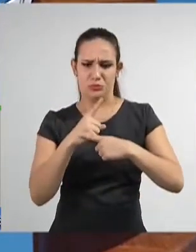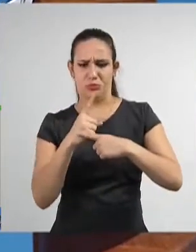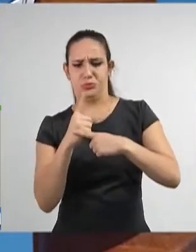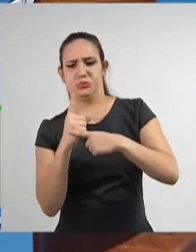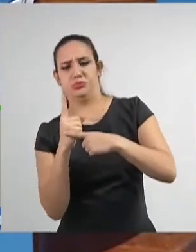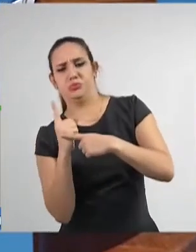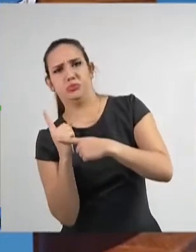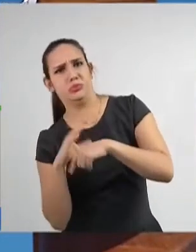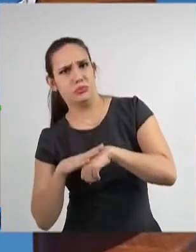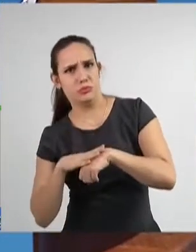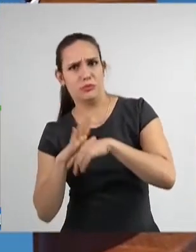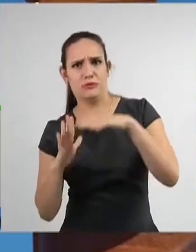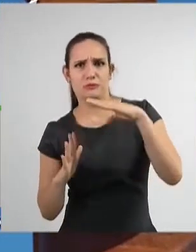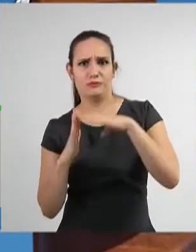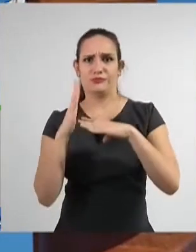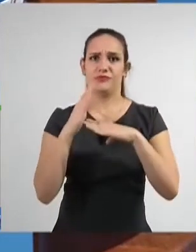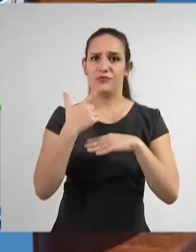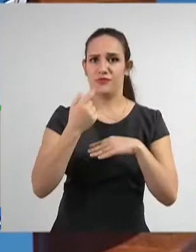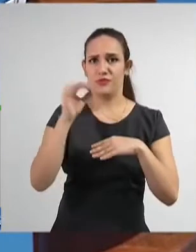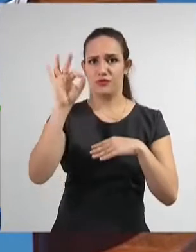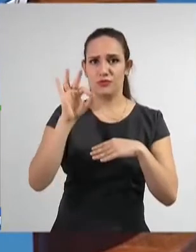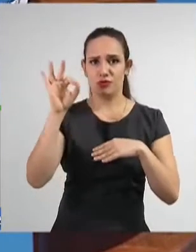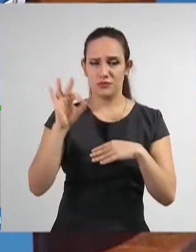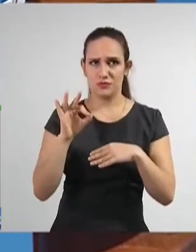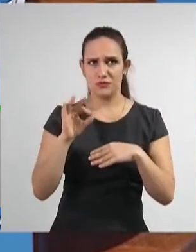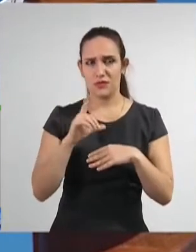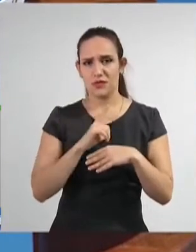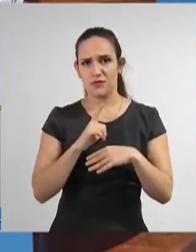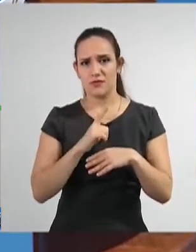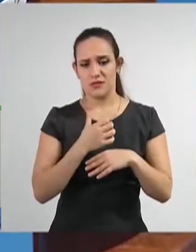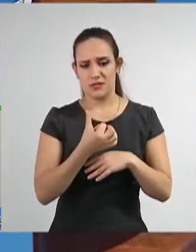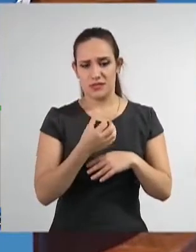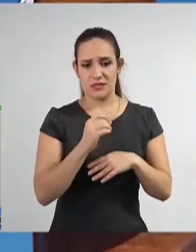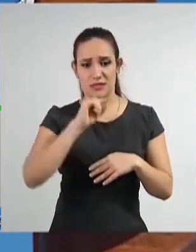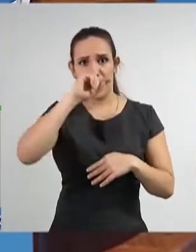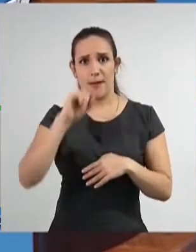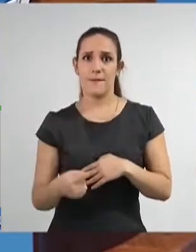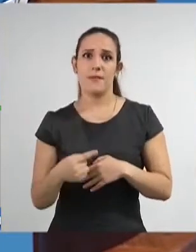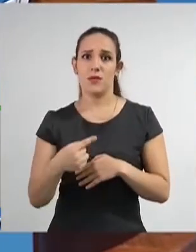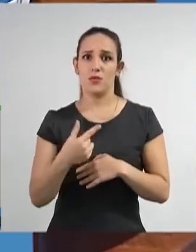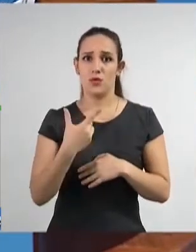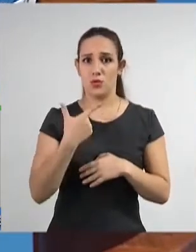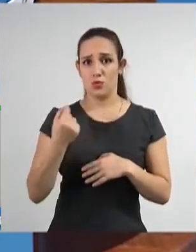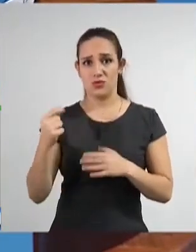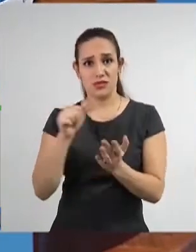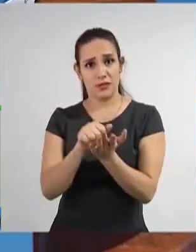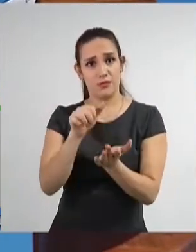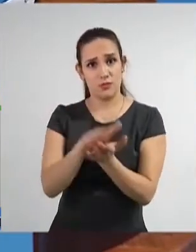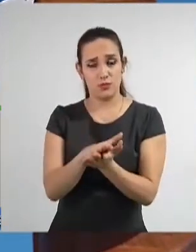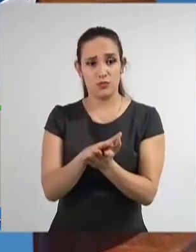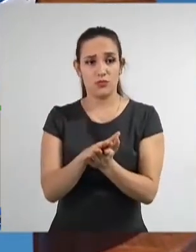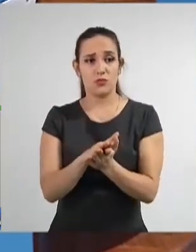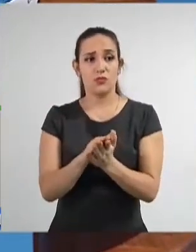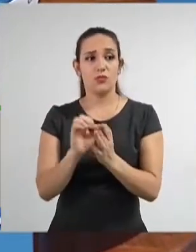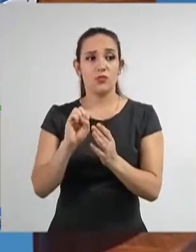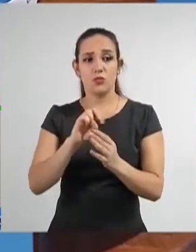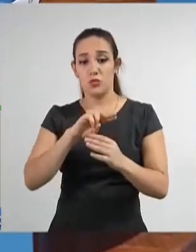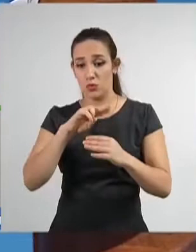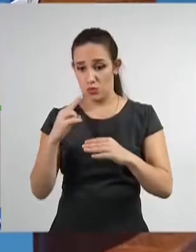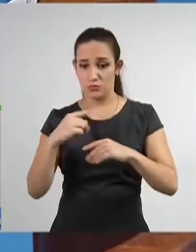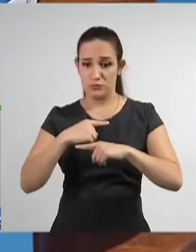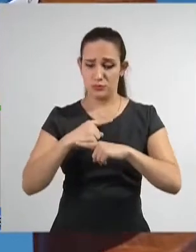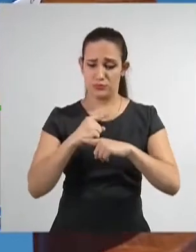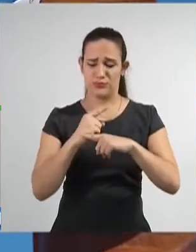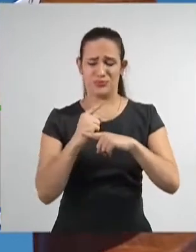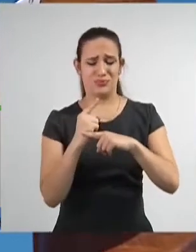superior à máxima em até 20%, com 60.200 multas. Transitar em velocidade superior à máxima em mais